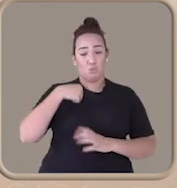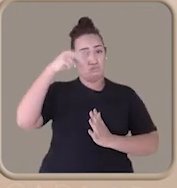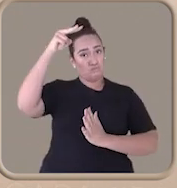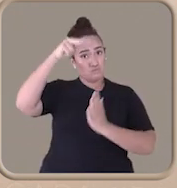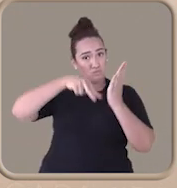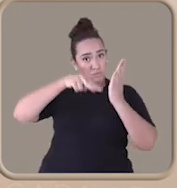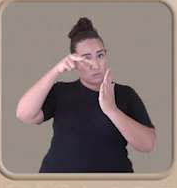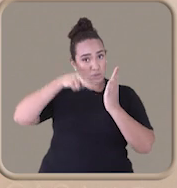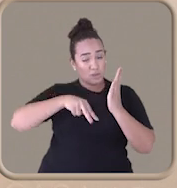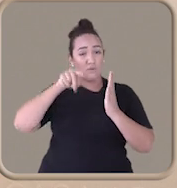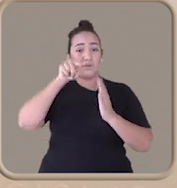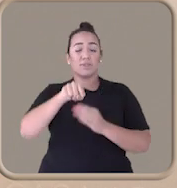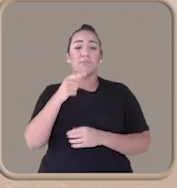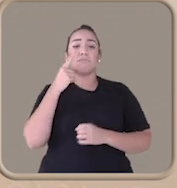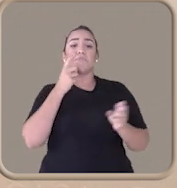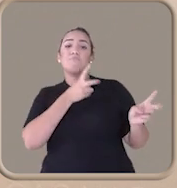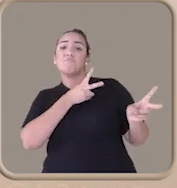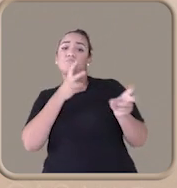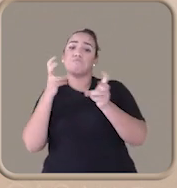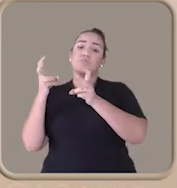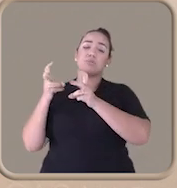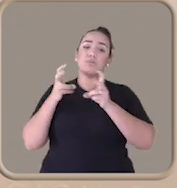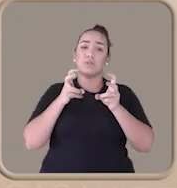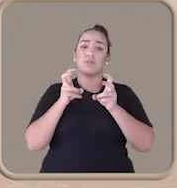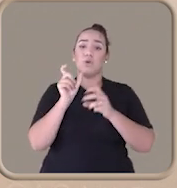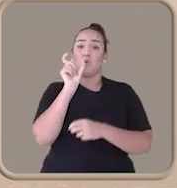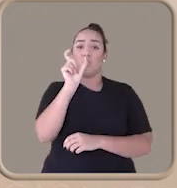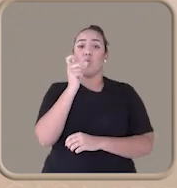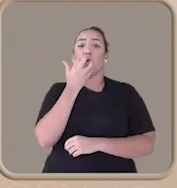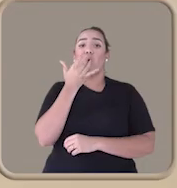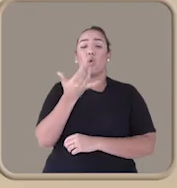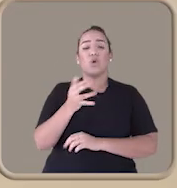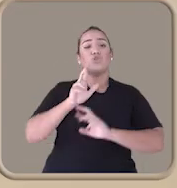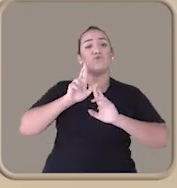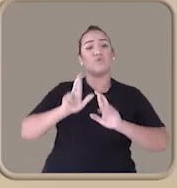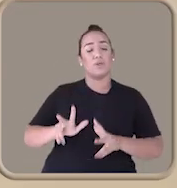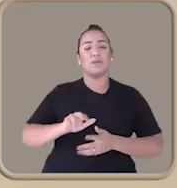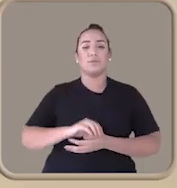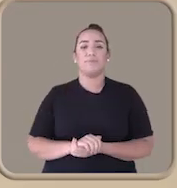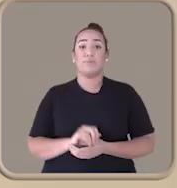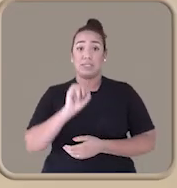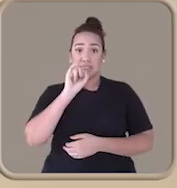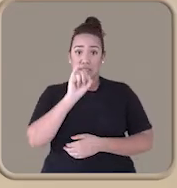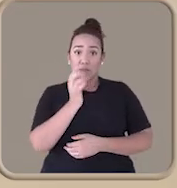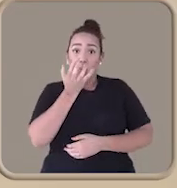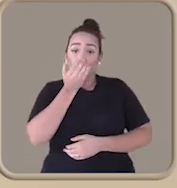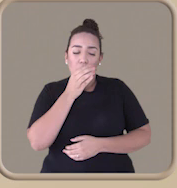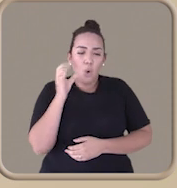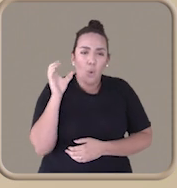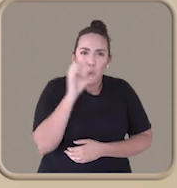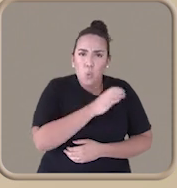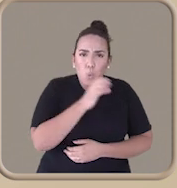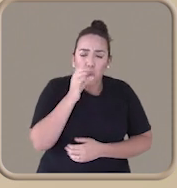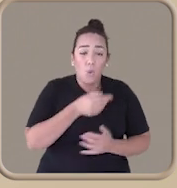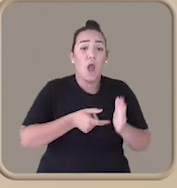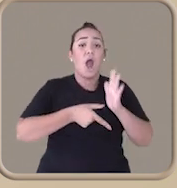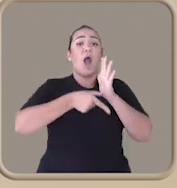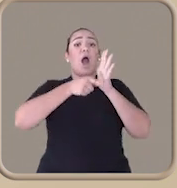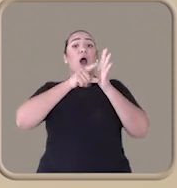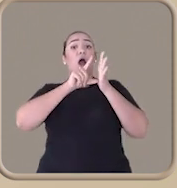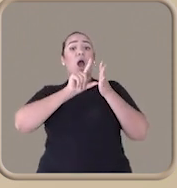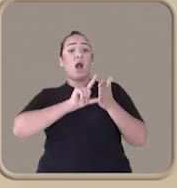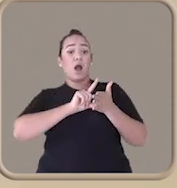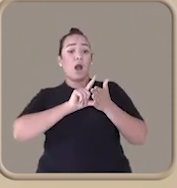preste muita atenção nas palavras destacadas em cores diferentes. E se a comida está quente, ele antes de comer,